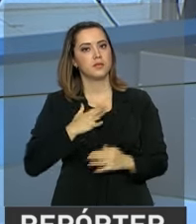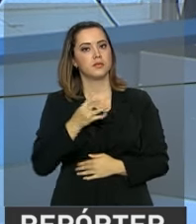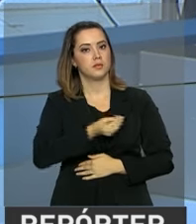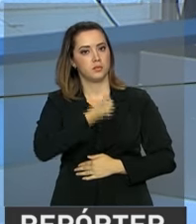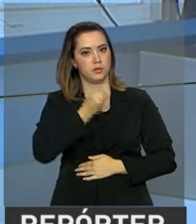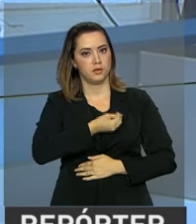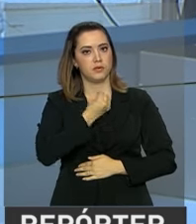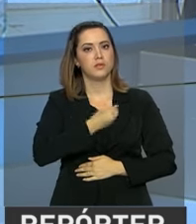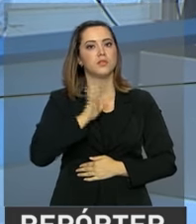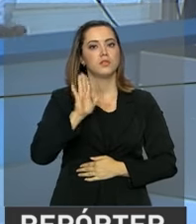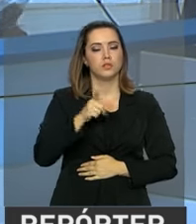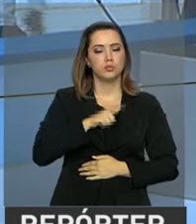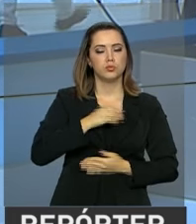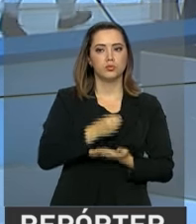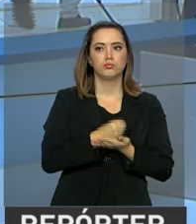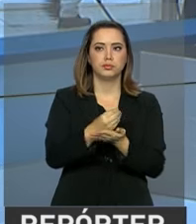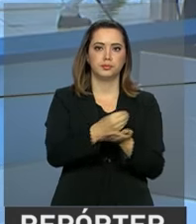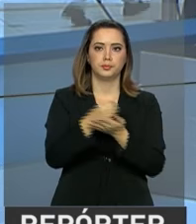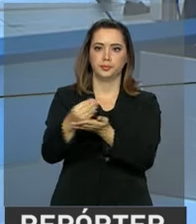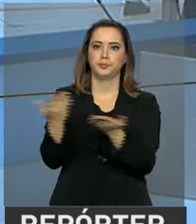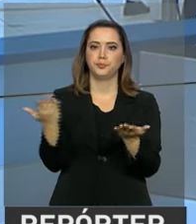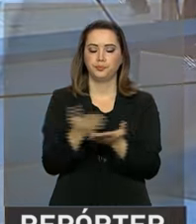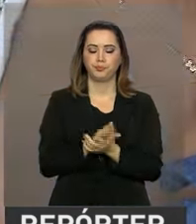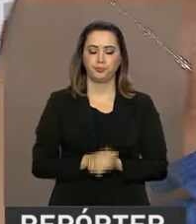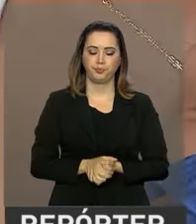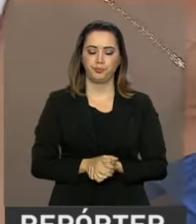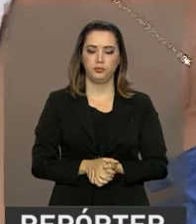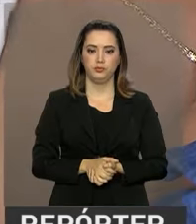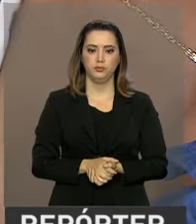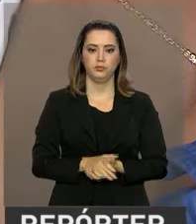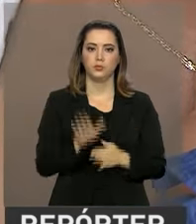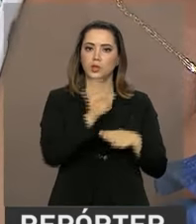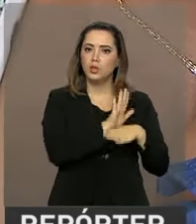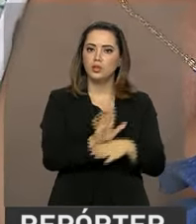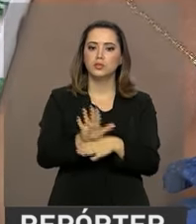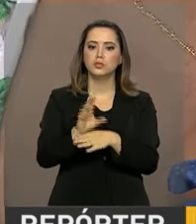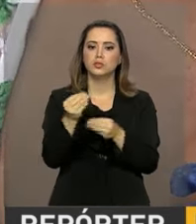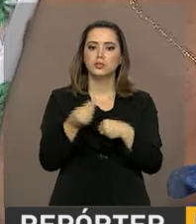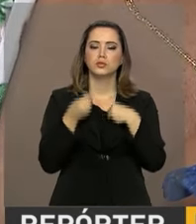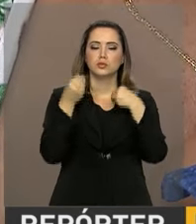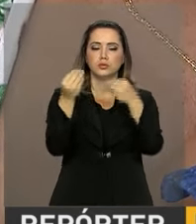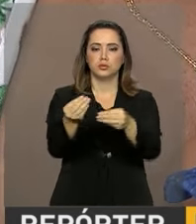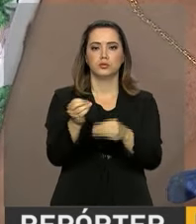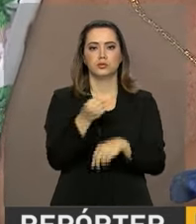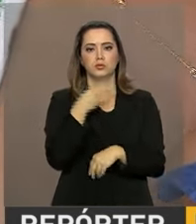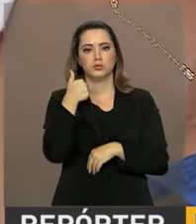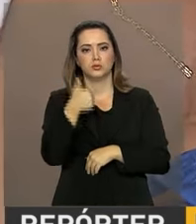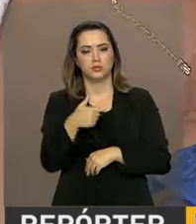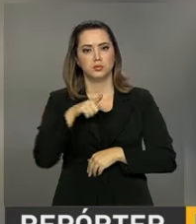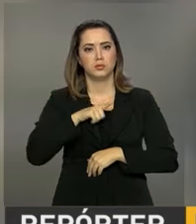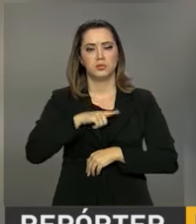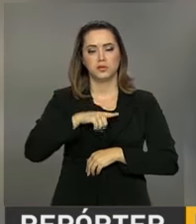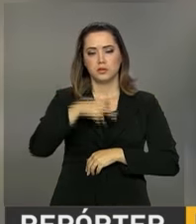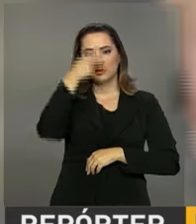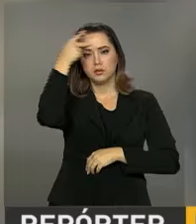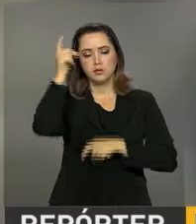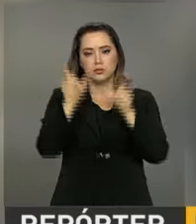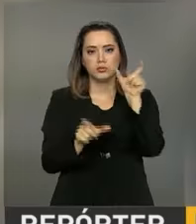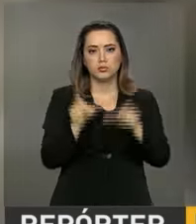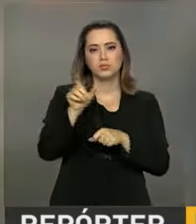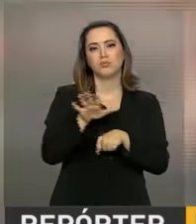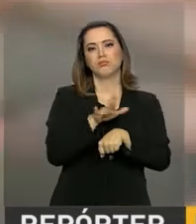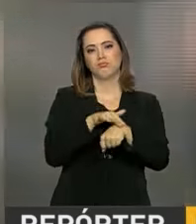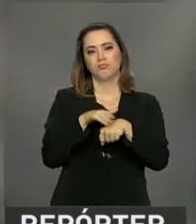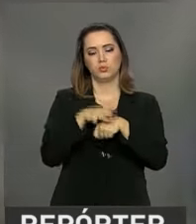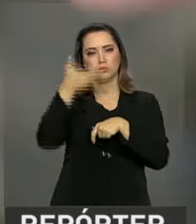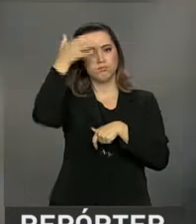será destinada a essas pessoas. Ajudar a garantir o bem-estar de pessoas afetadas por uma má